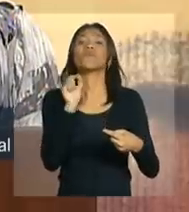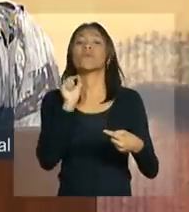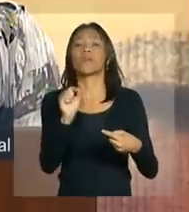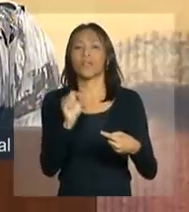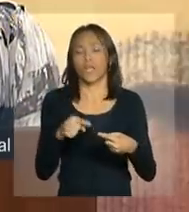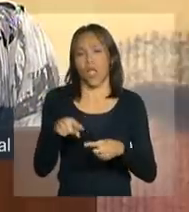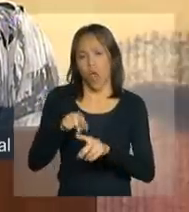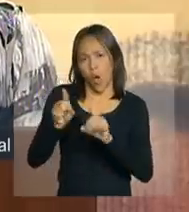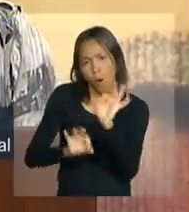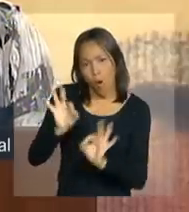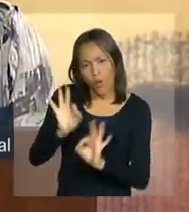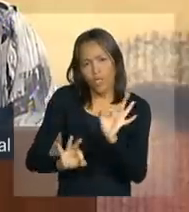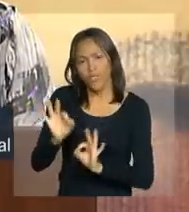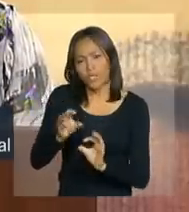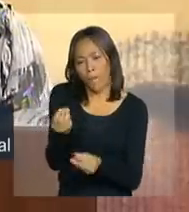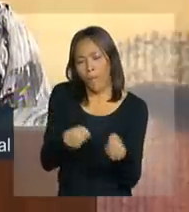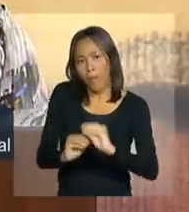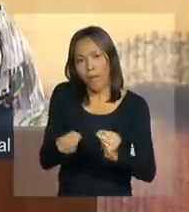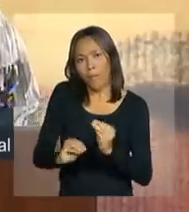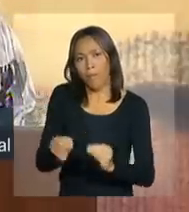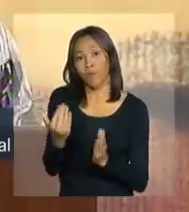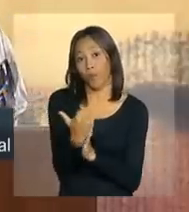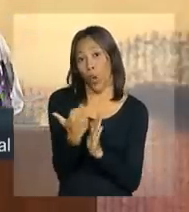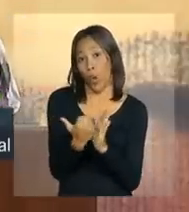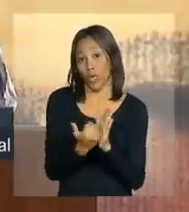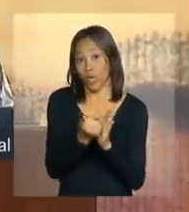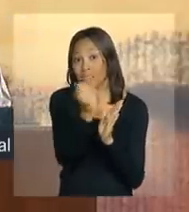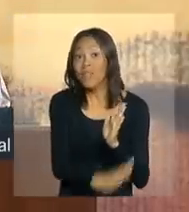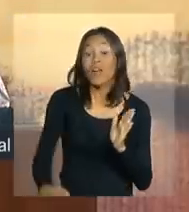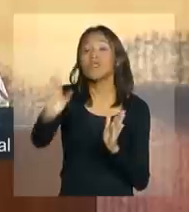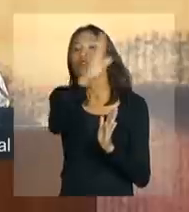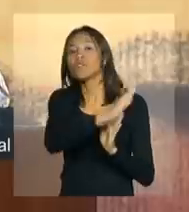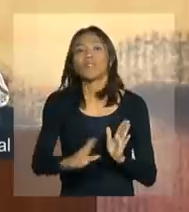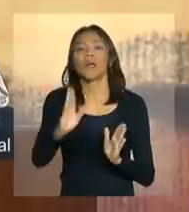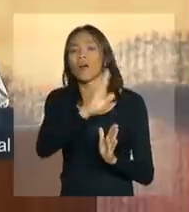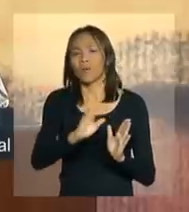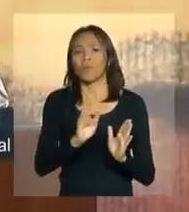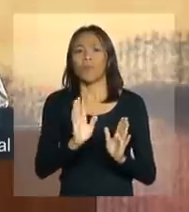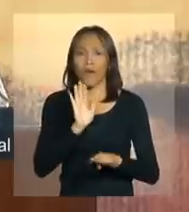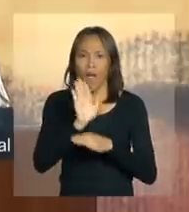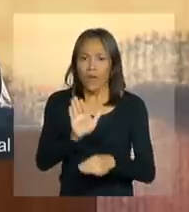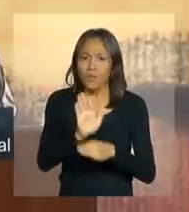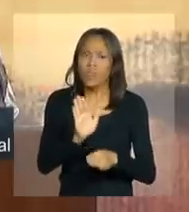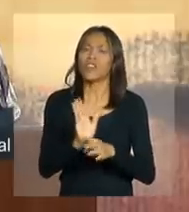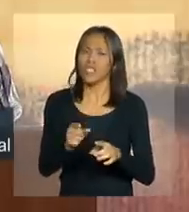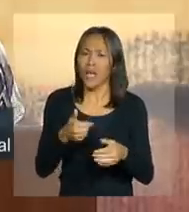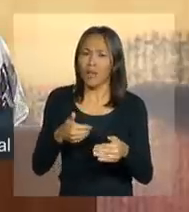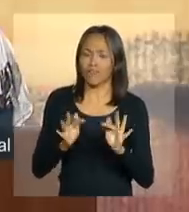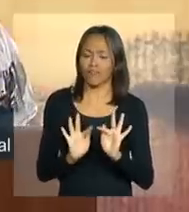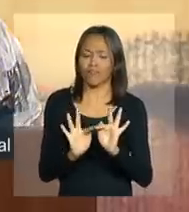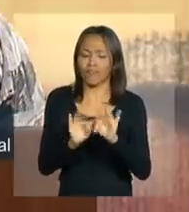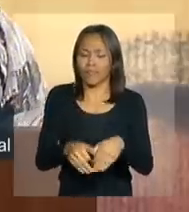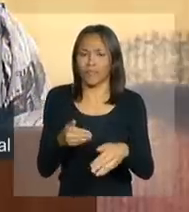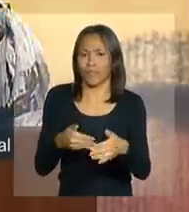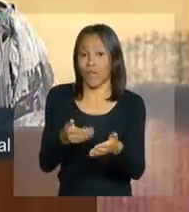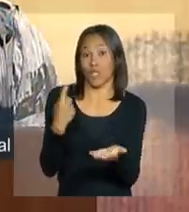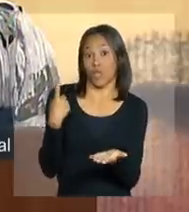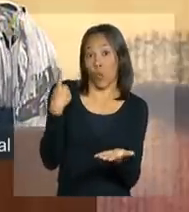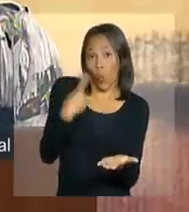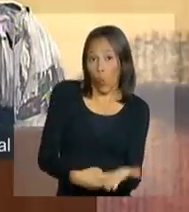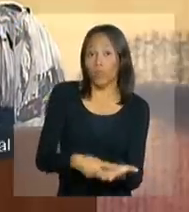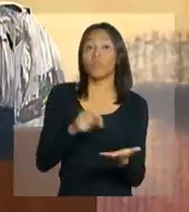elaboração do programa nacional de ações afirmativas em fase final de pactuação no